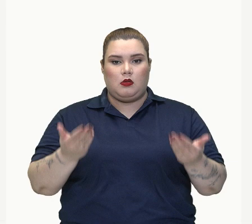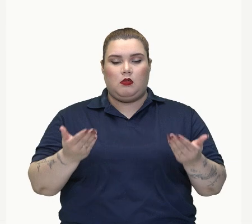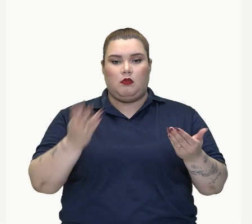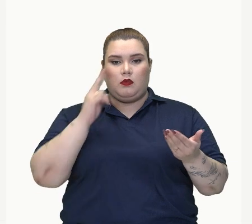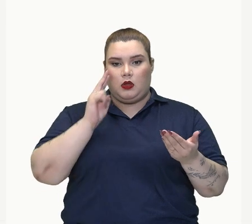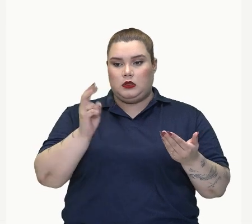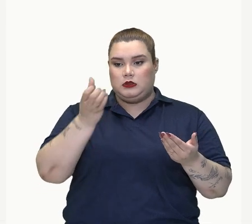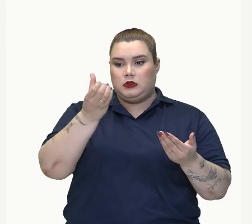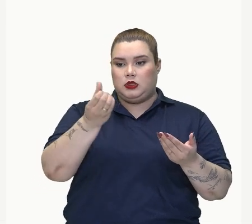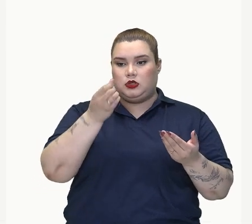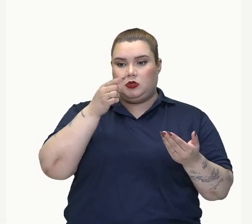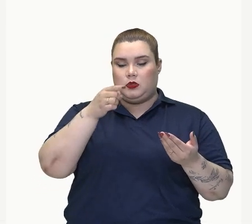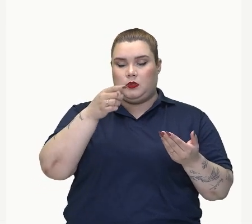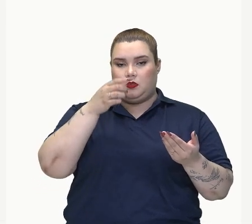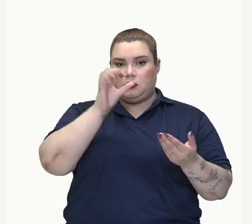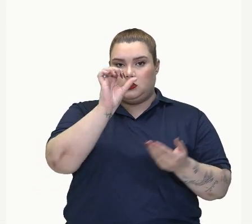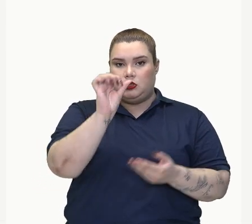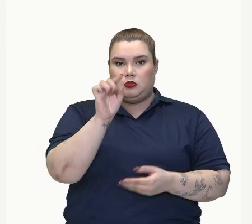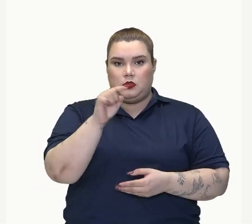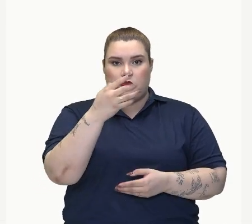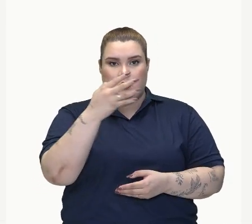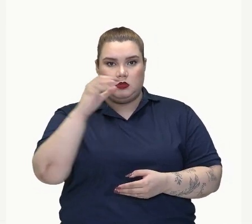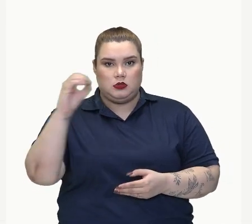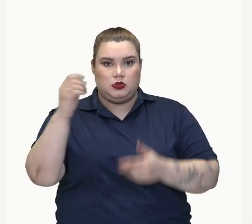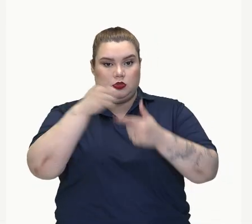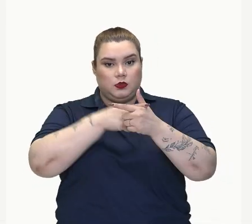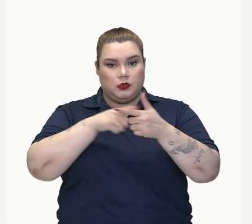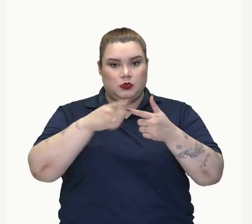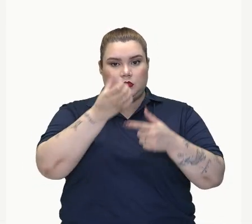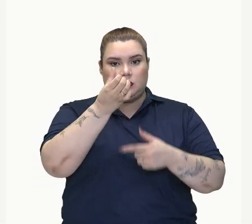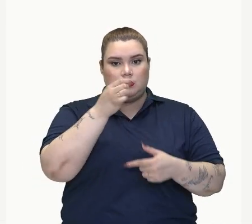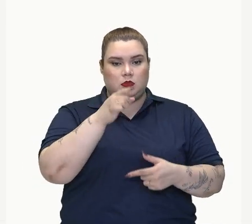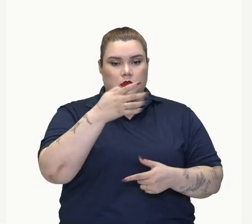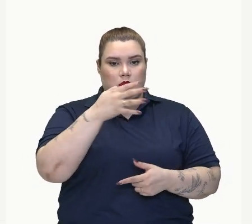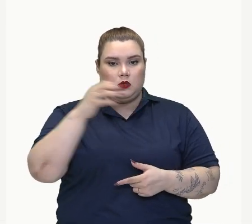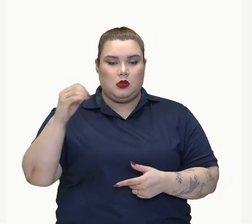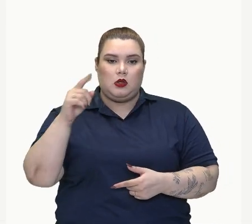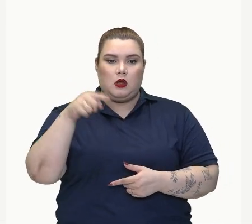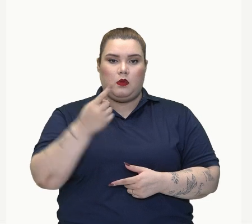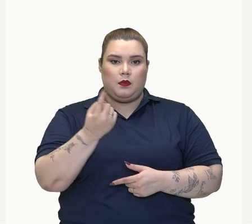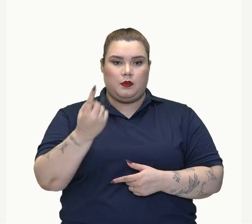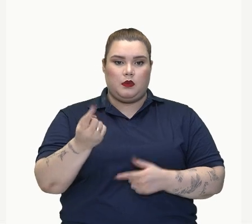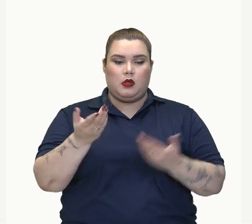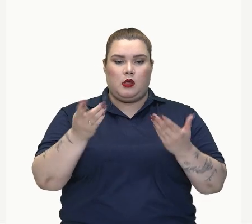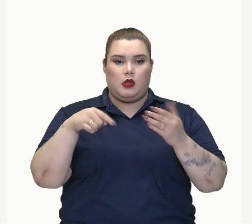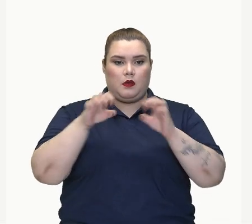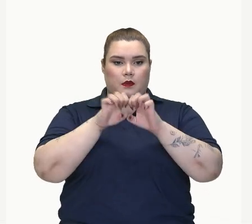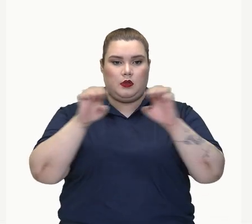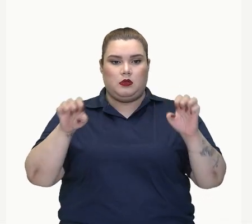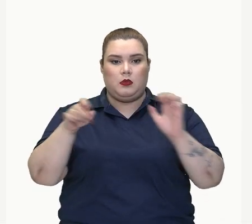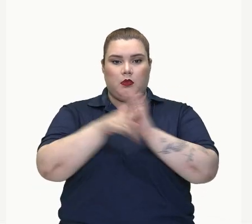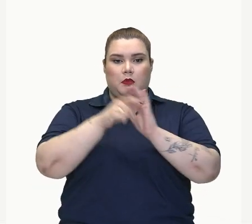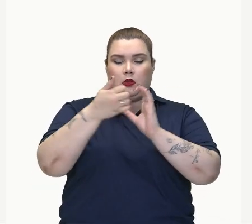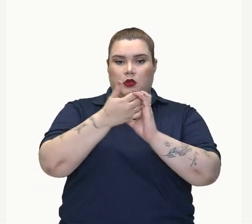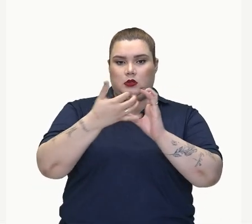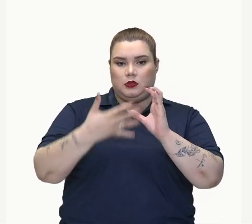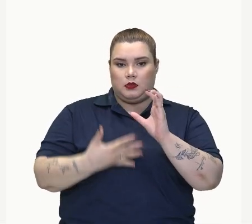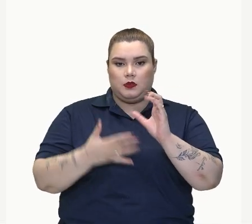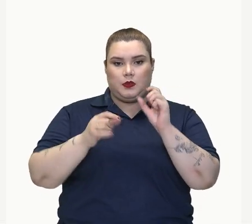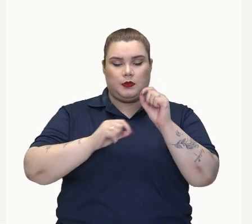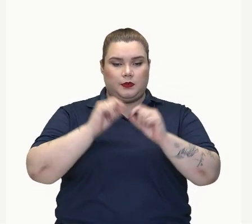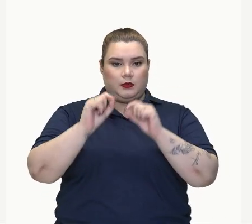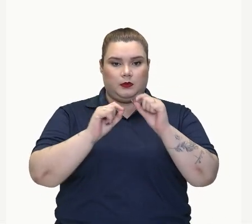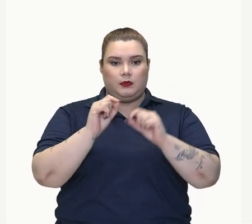nossa equação da elipse, tá bom? Uma característica